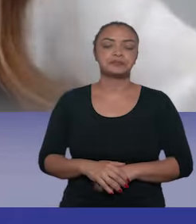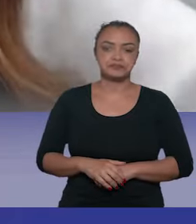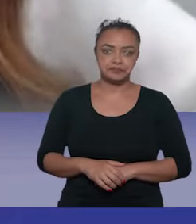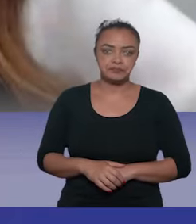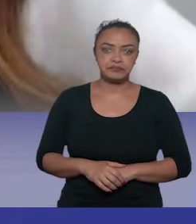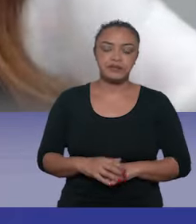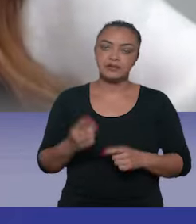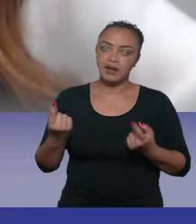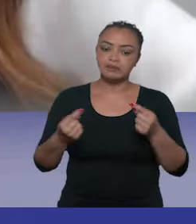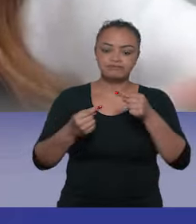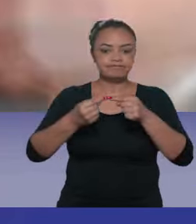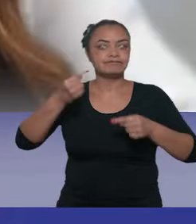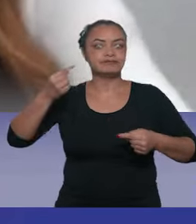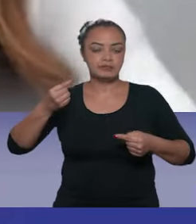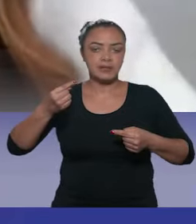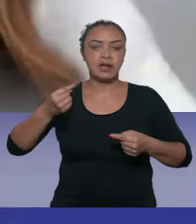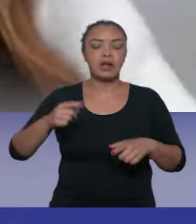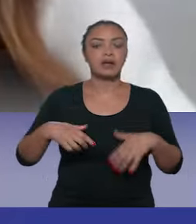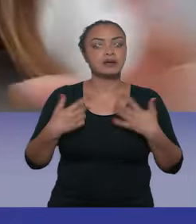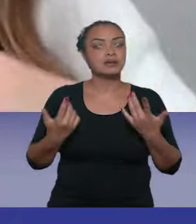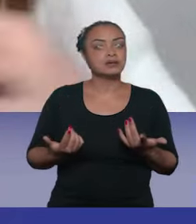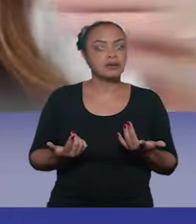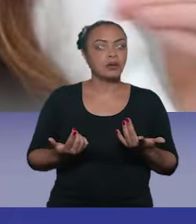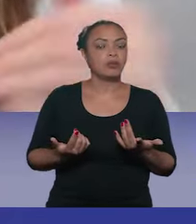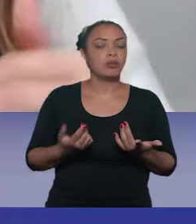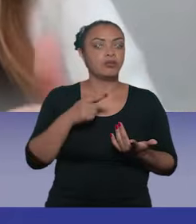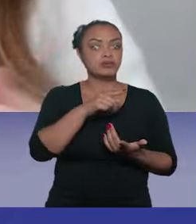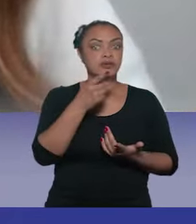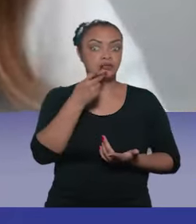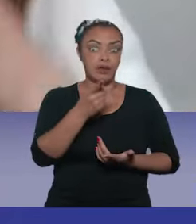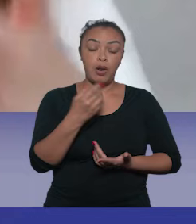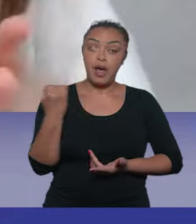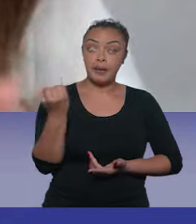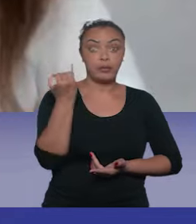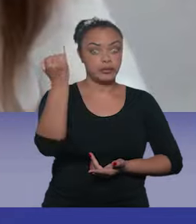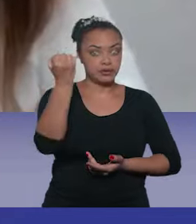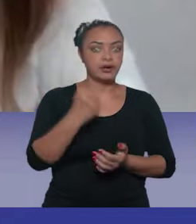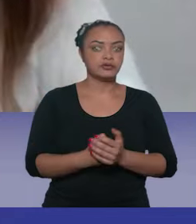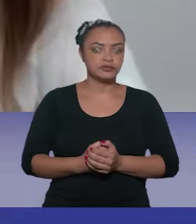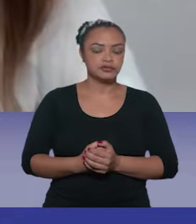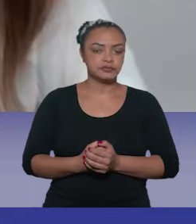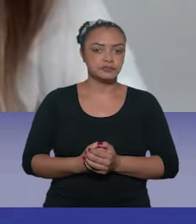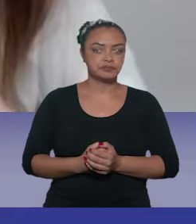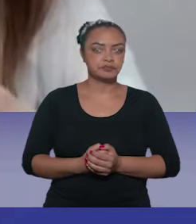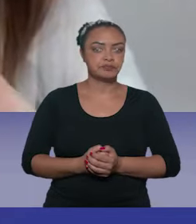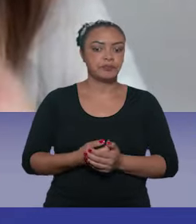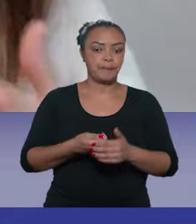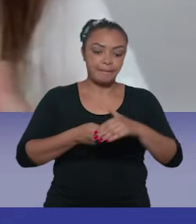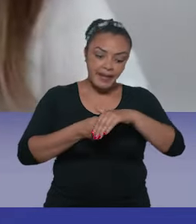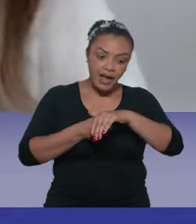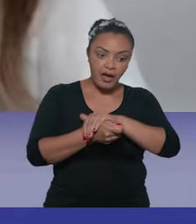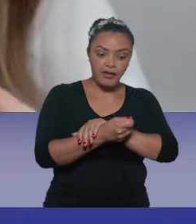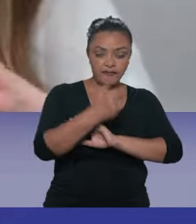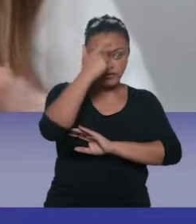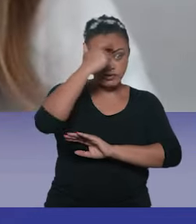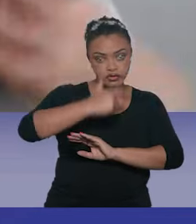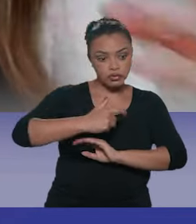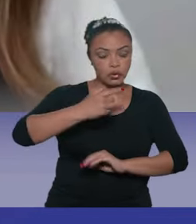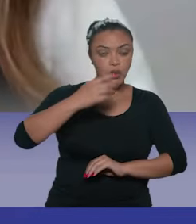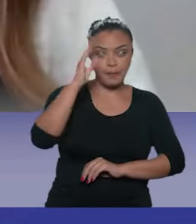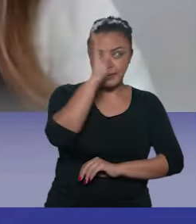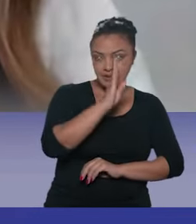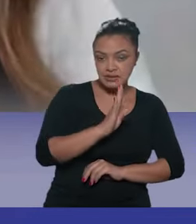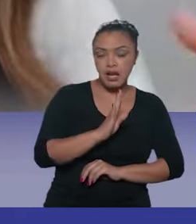que o nosso PIB representa no mundo, né? Tem um descasamento. E acho que esse ponto que você destacou, ele é muito importante.